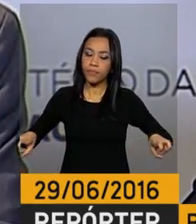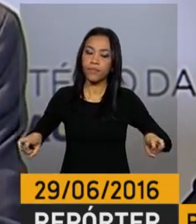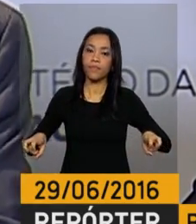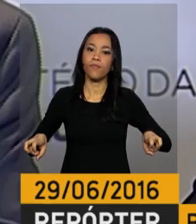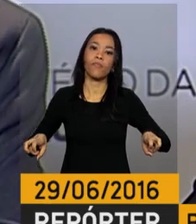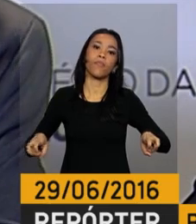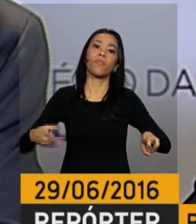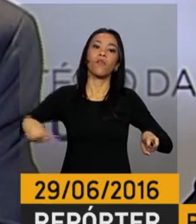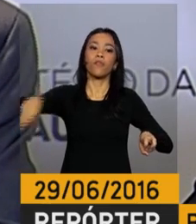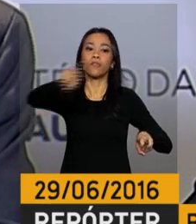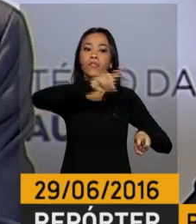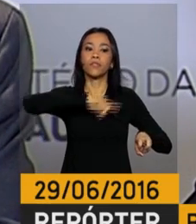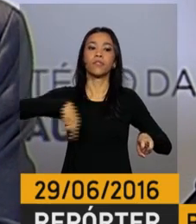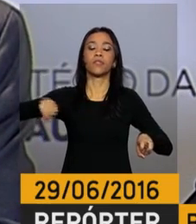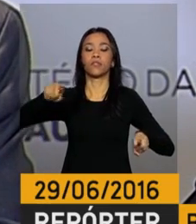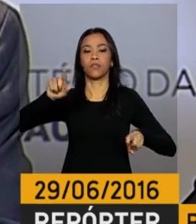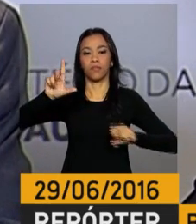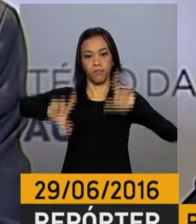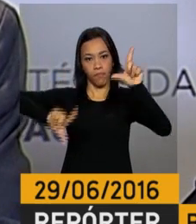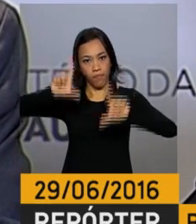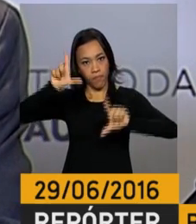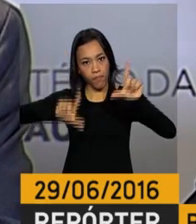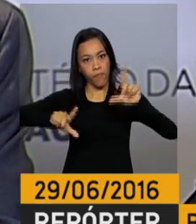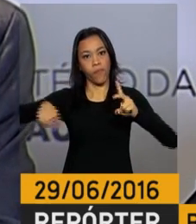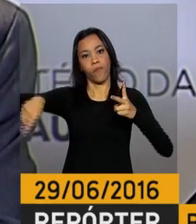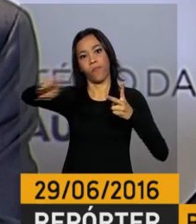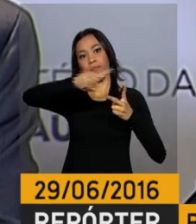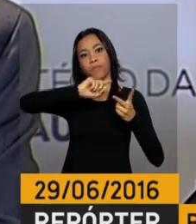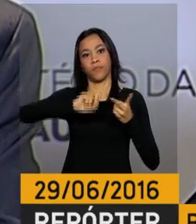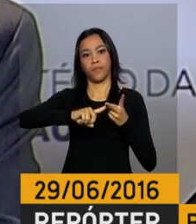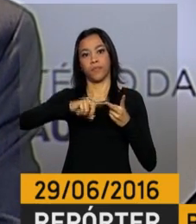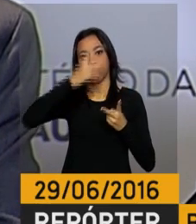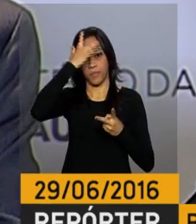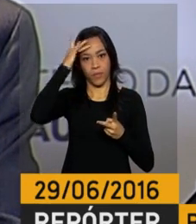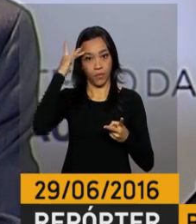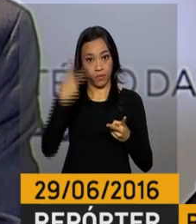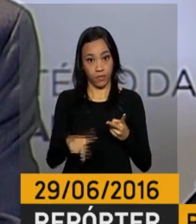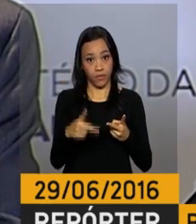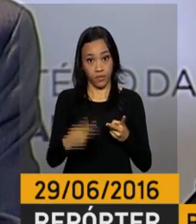da Imprensa Senhores da casa